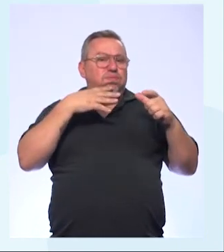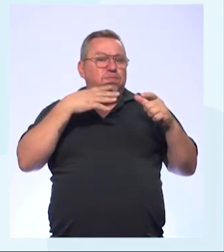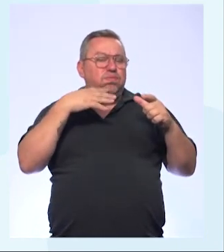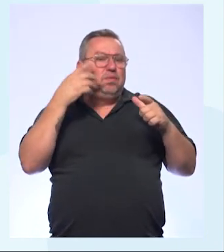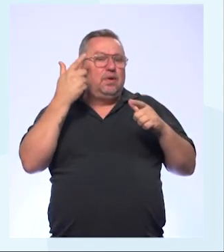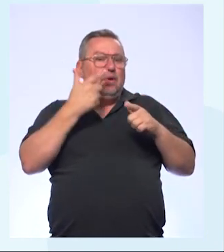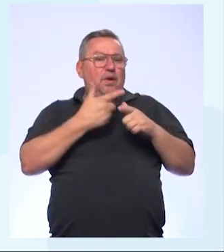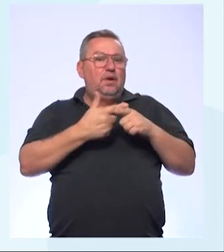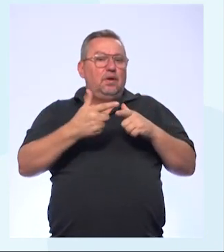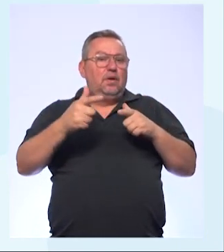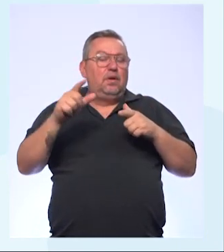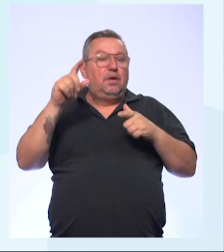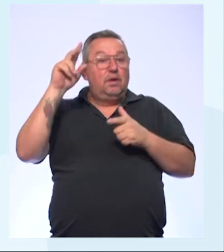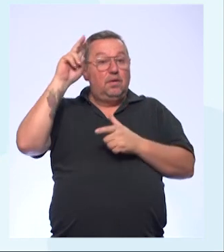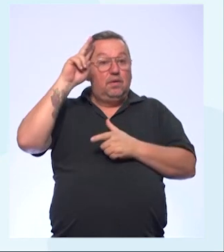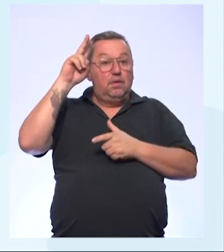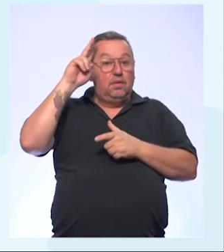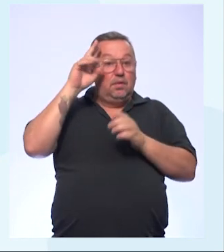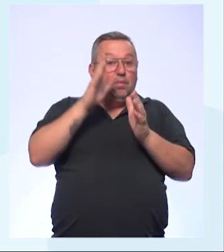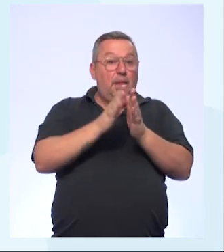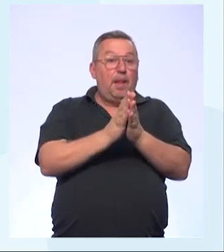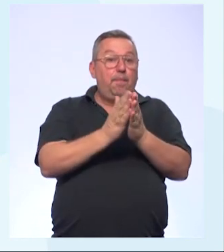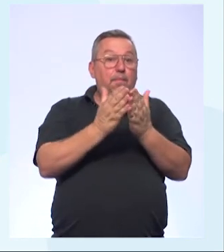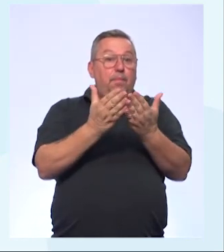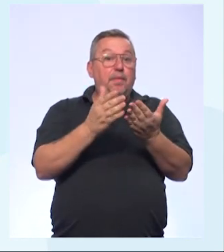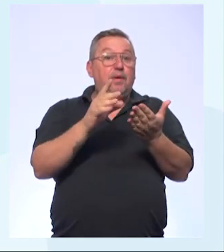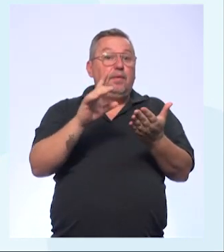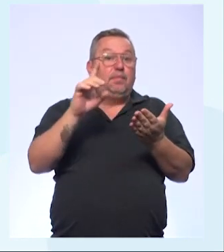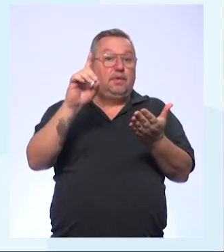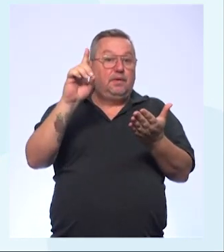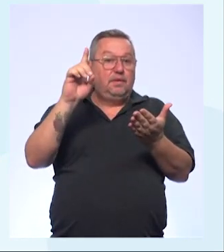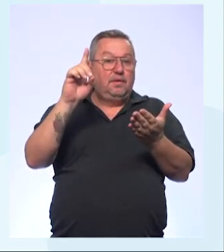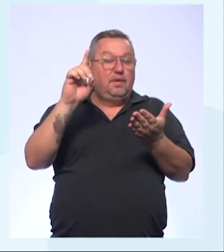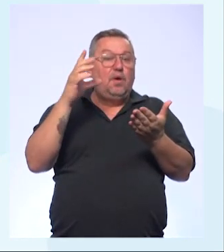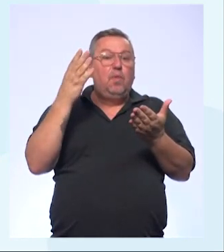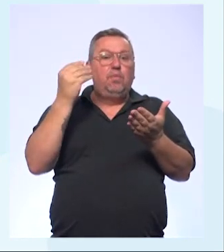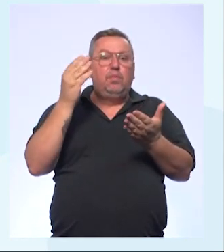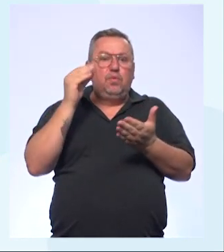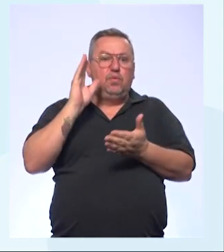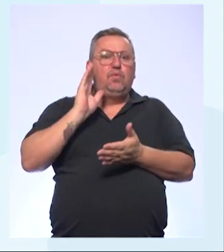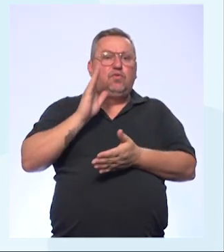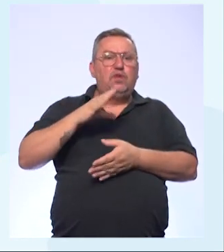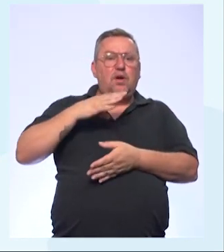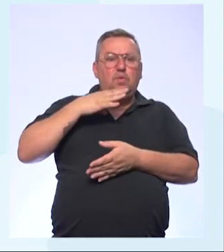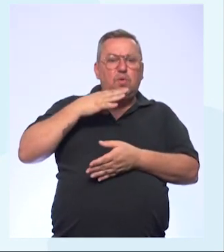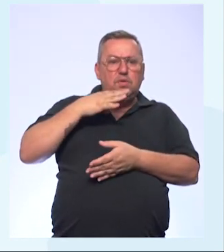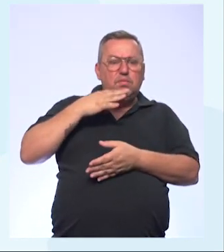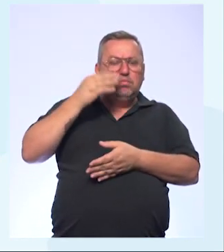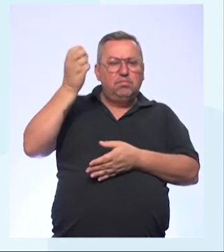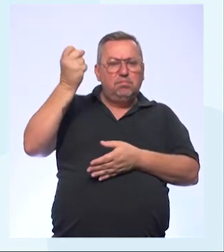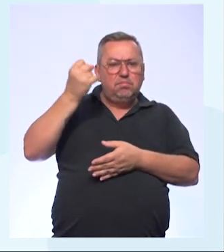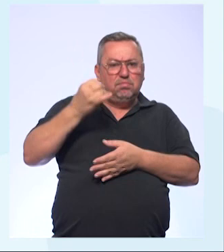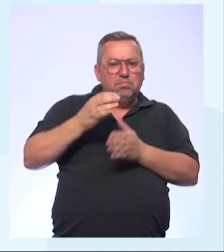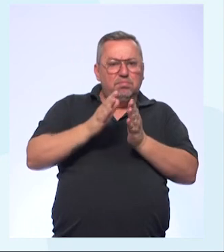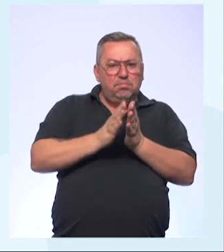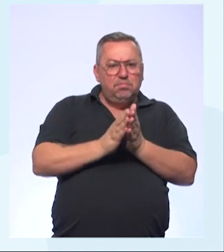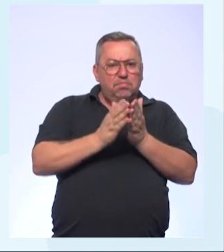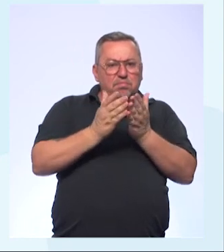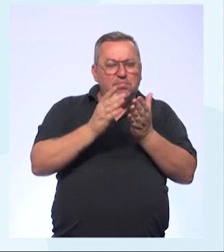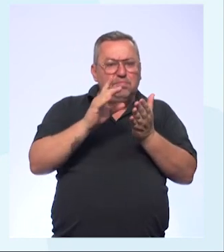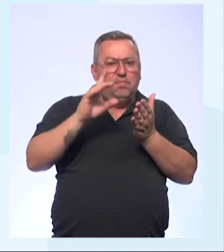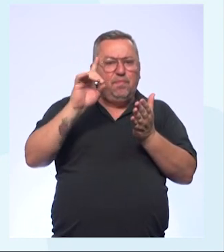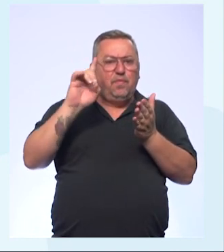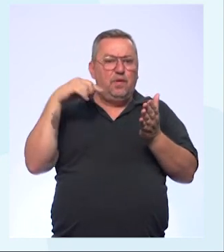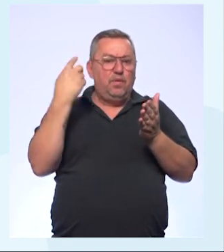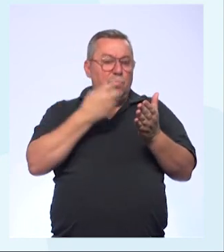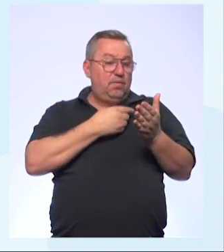sobre a história contada pela Bíblia, né? Então, muitos já conhecem as histórias contadas pela Bíblia, e quando nós